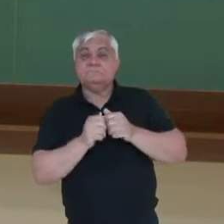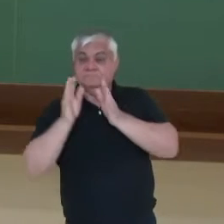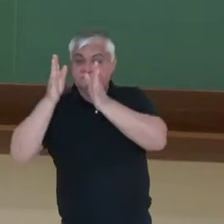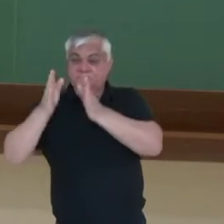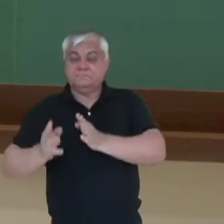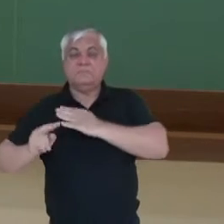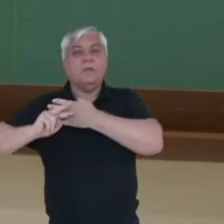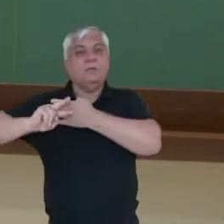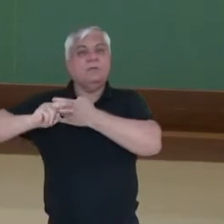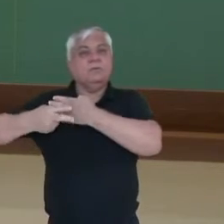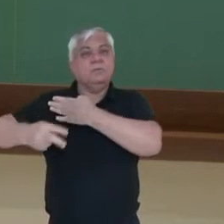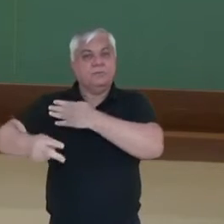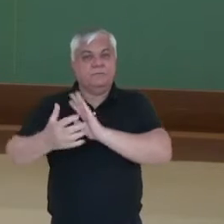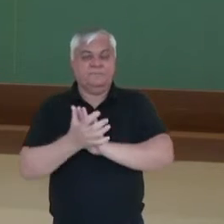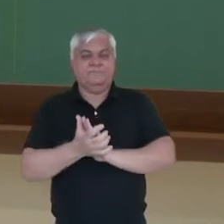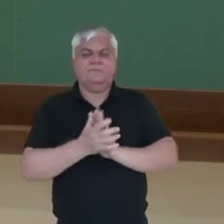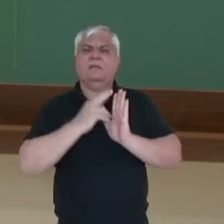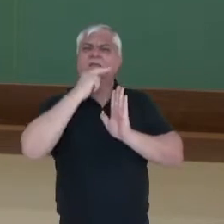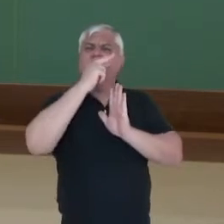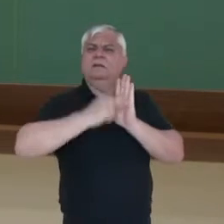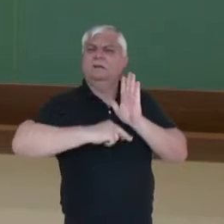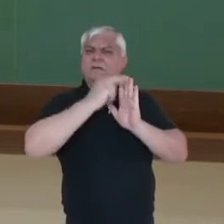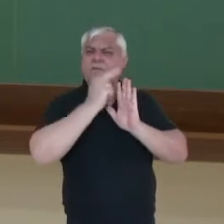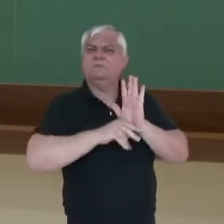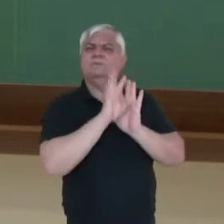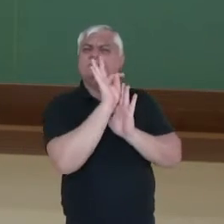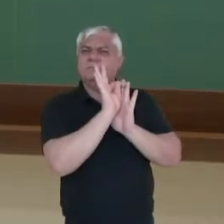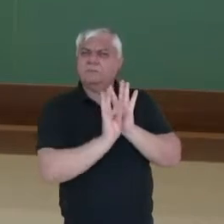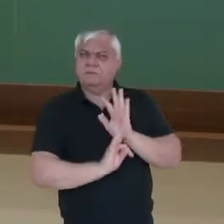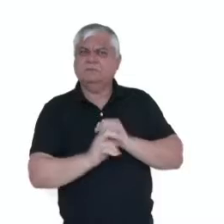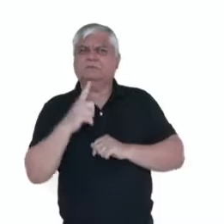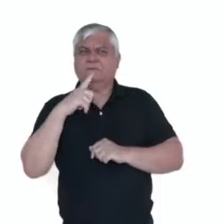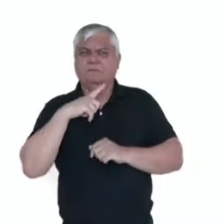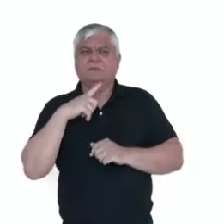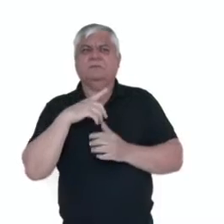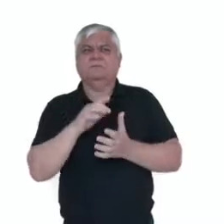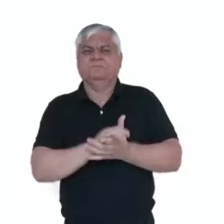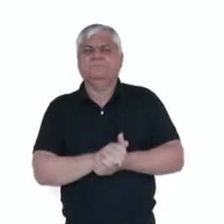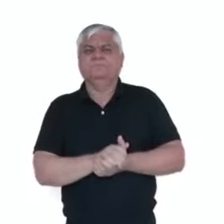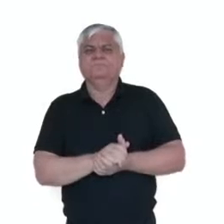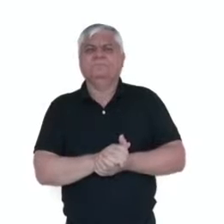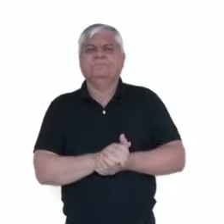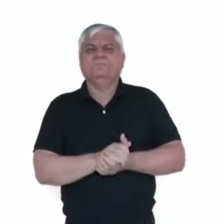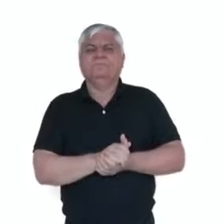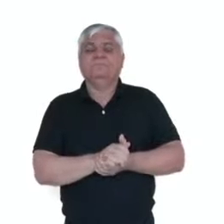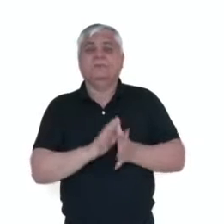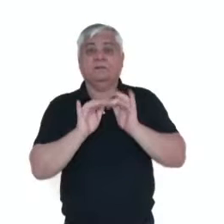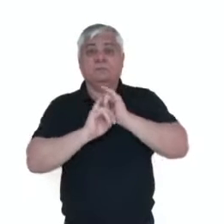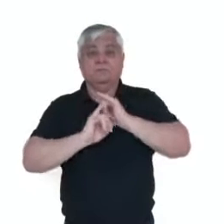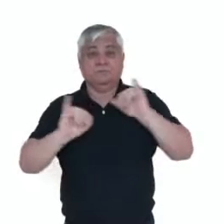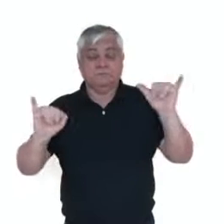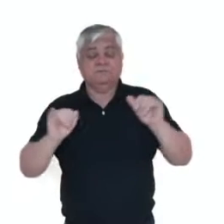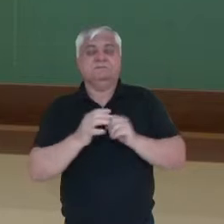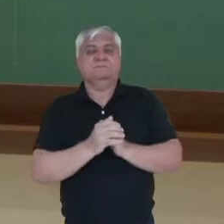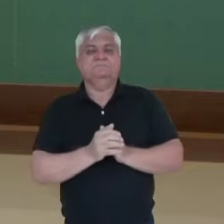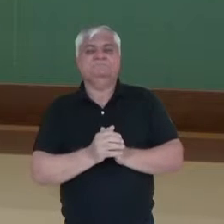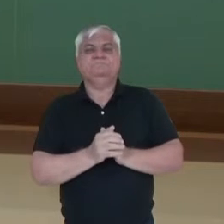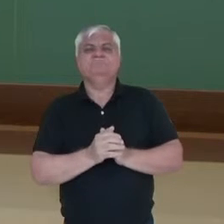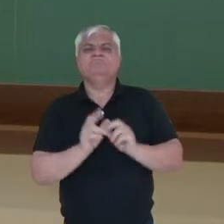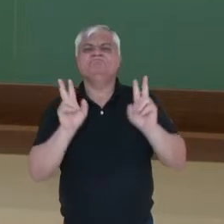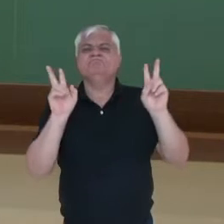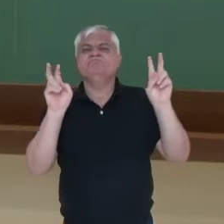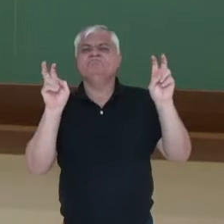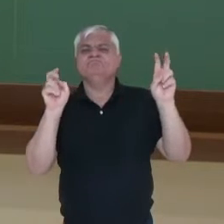à leitura do texto em questão, que está na unep.org, Notícias e Reportagens. Então,